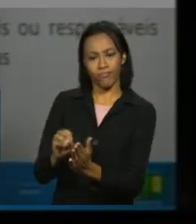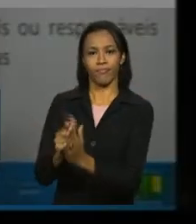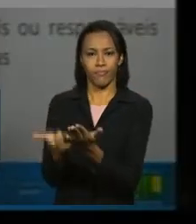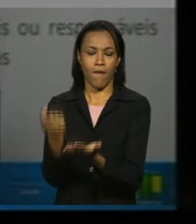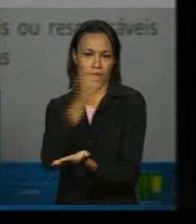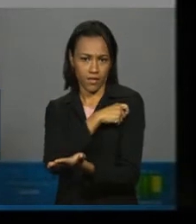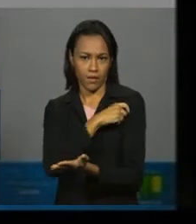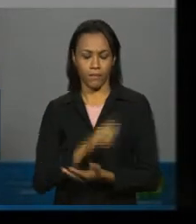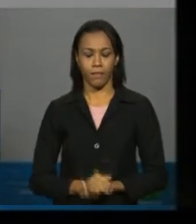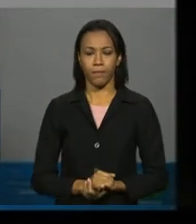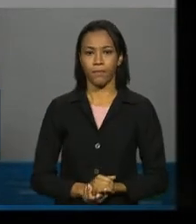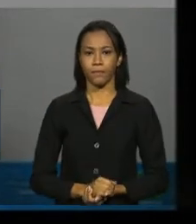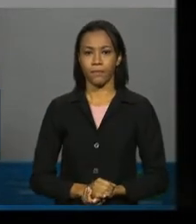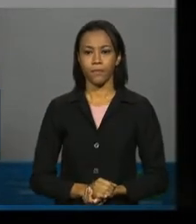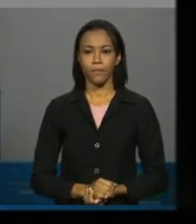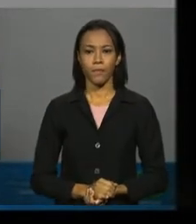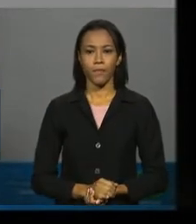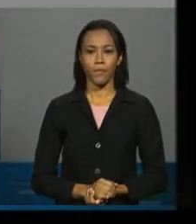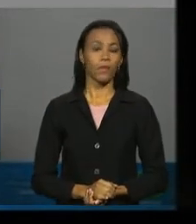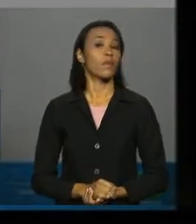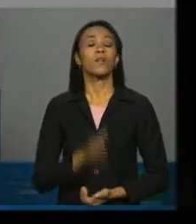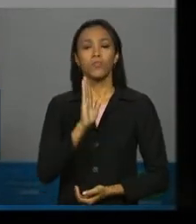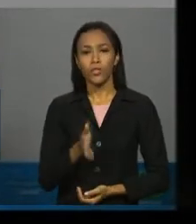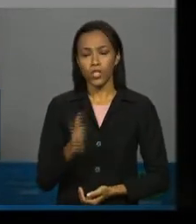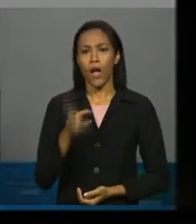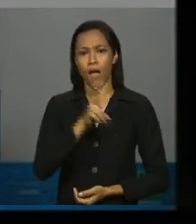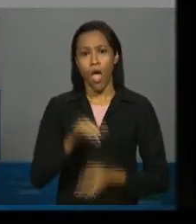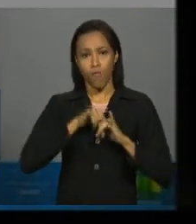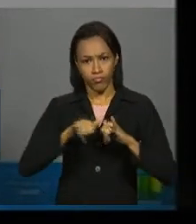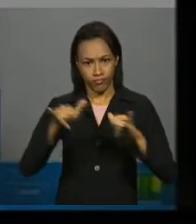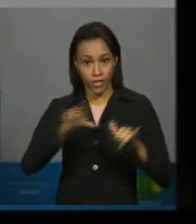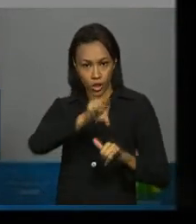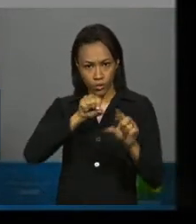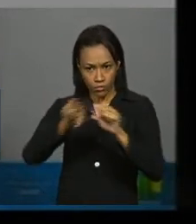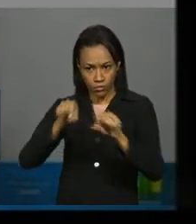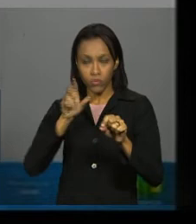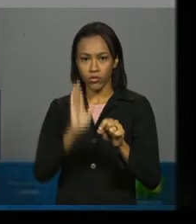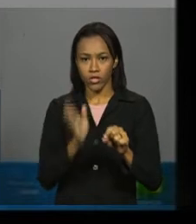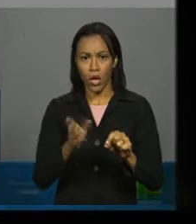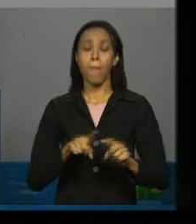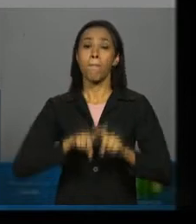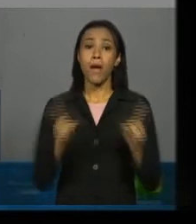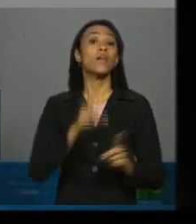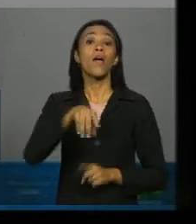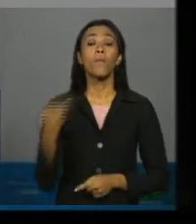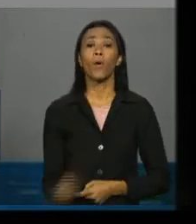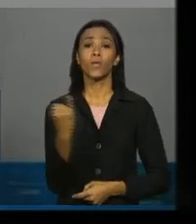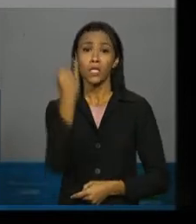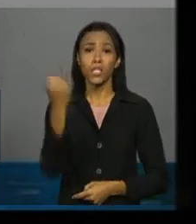vacinal pode passar ela é como eu coloquei se era uma campanha seletiva né mas é